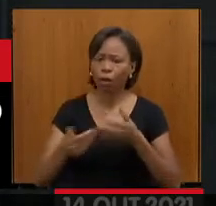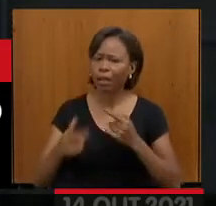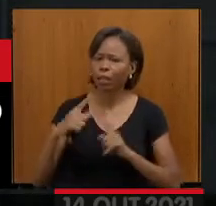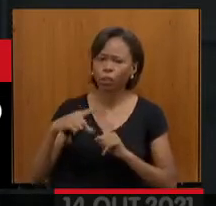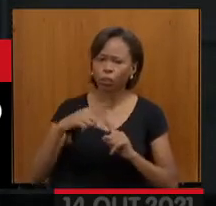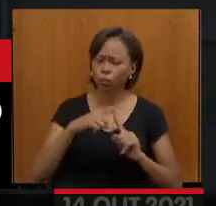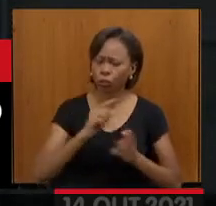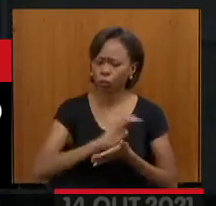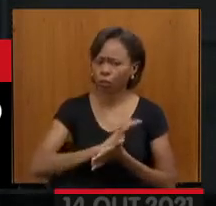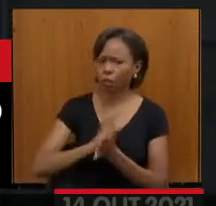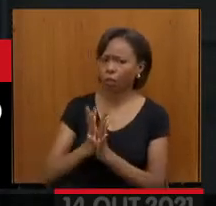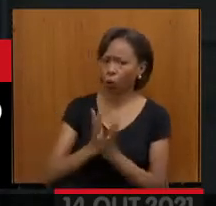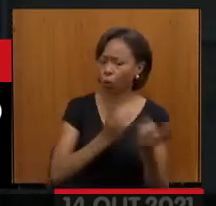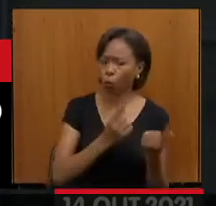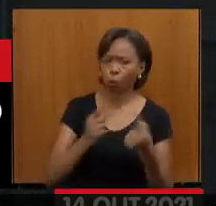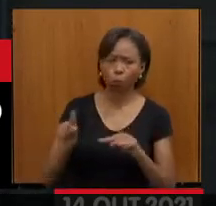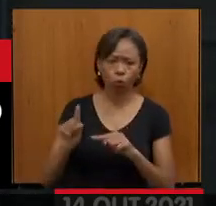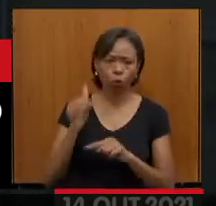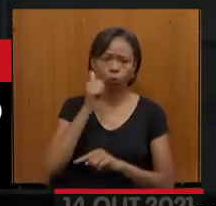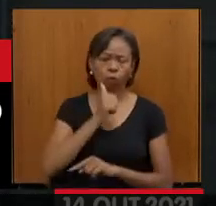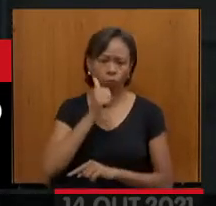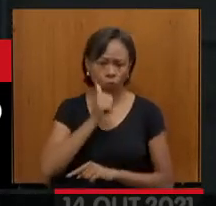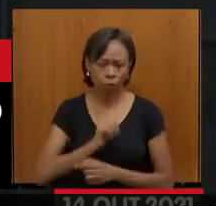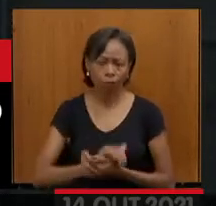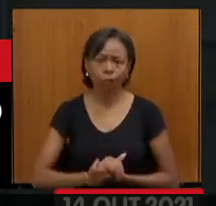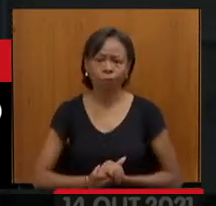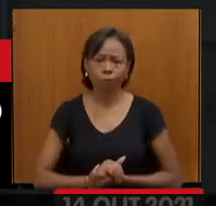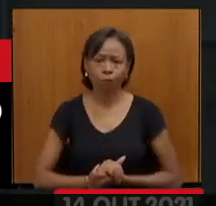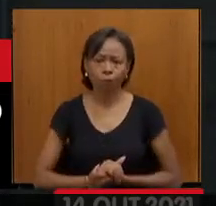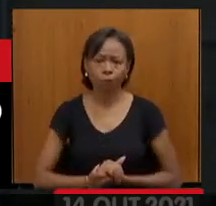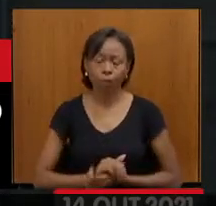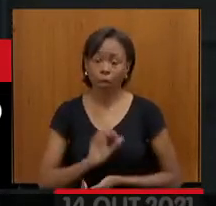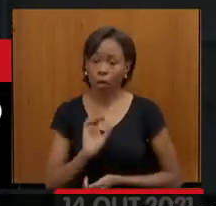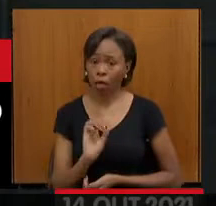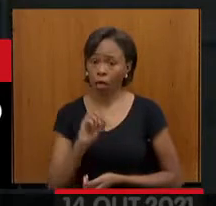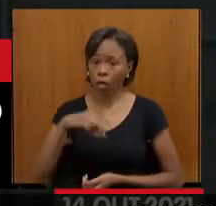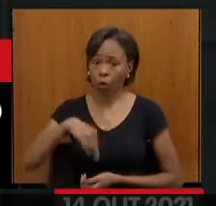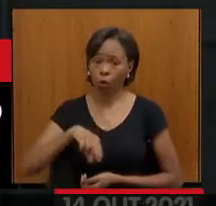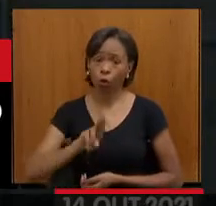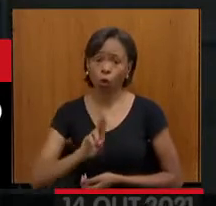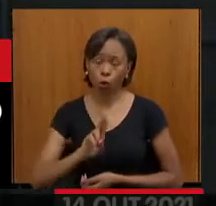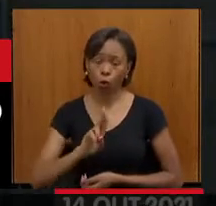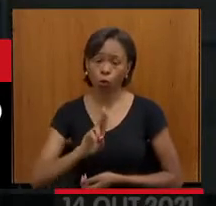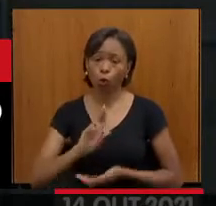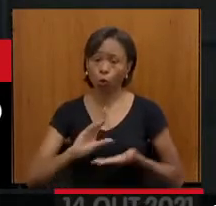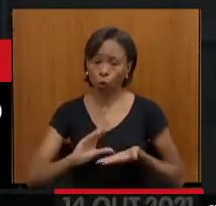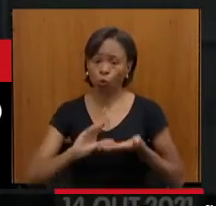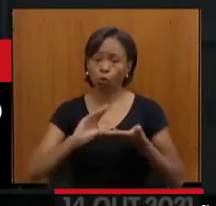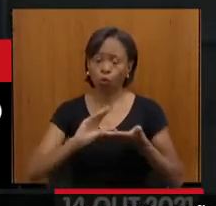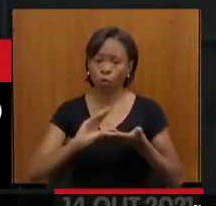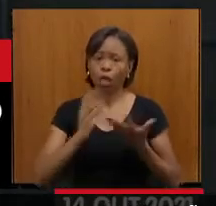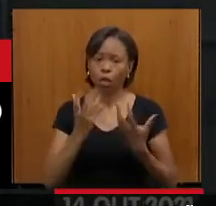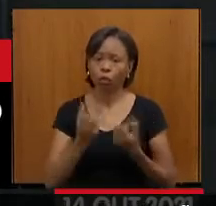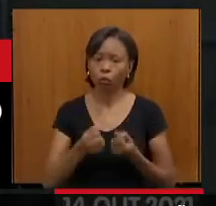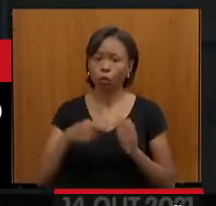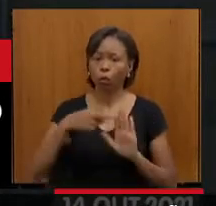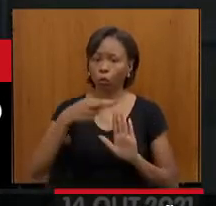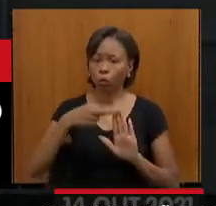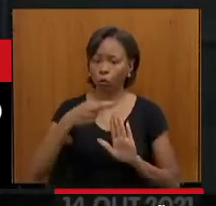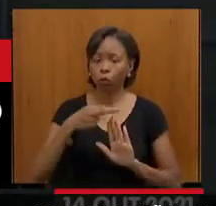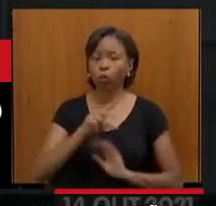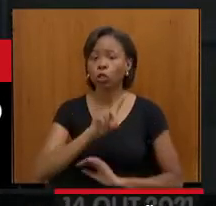ONU, e que o Conselho de Direitos Humanos da ONU adotou a resolução em 8 de julho de